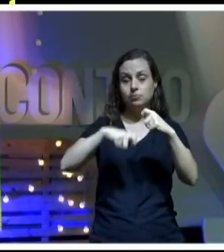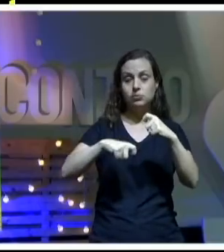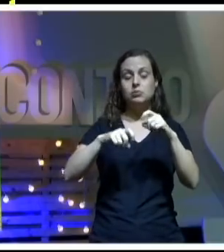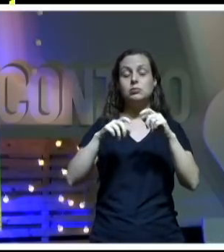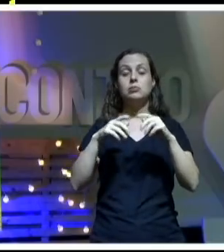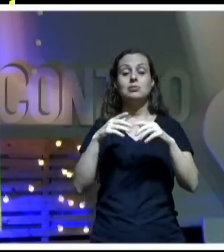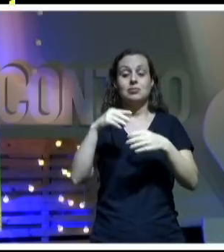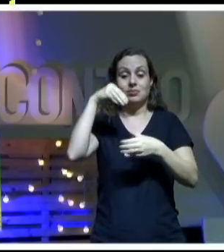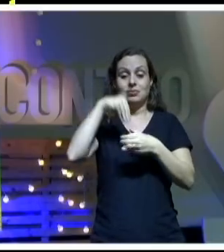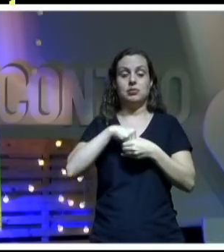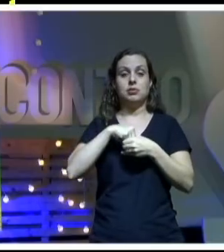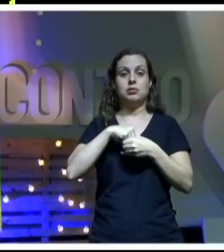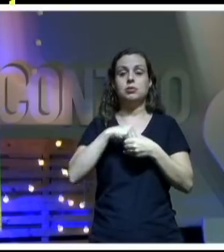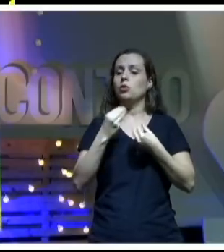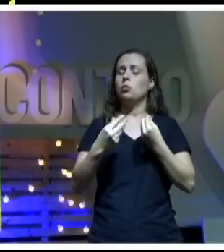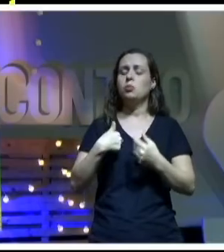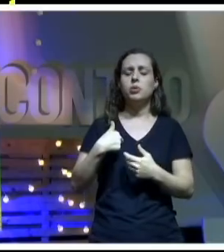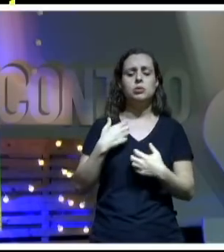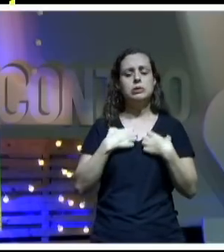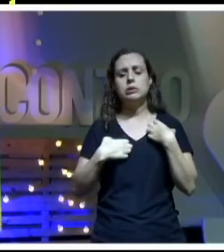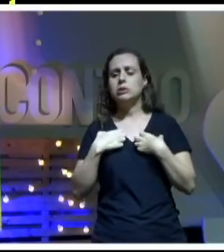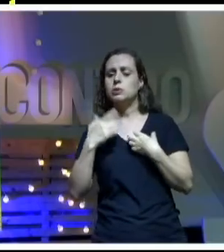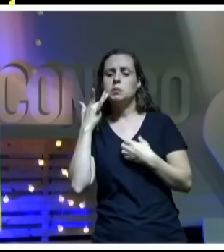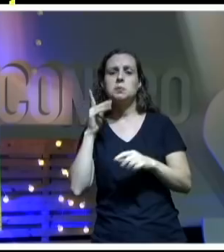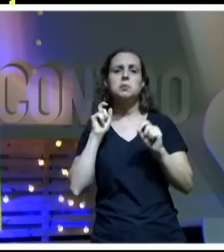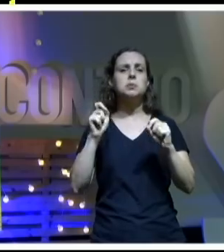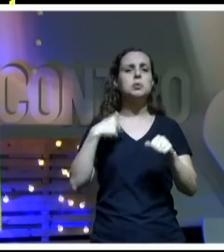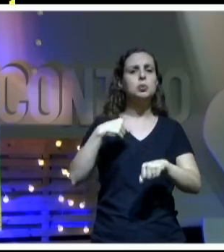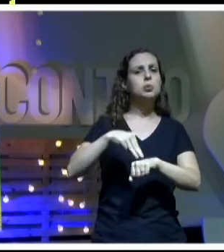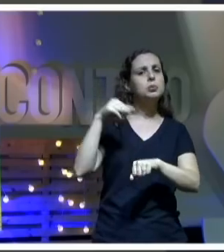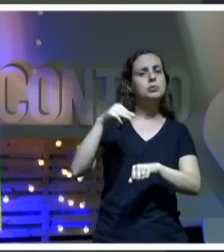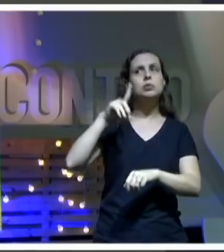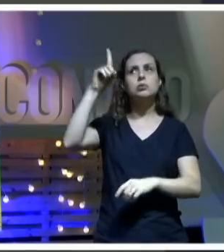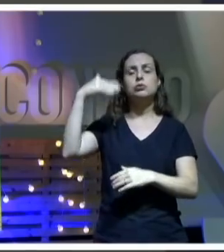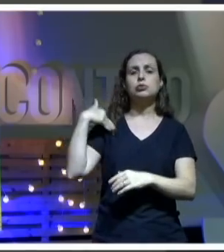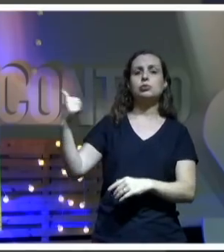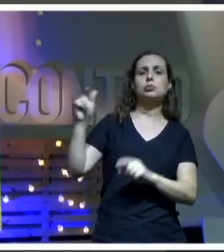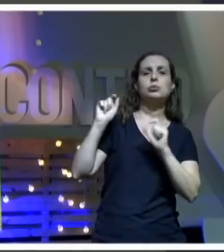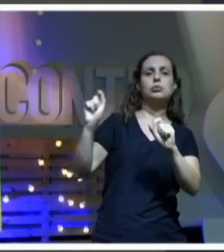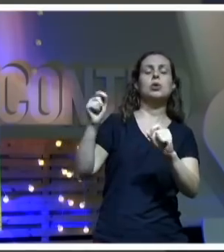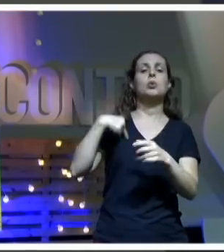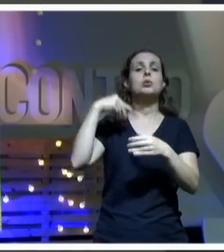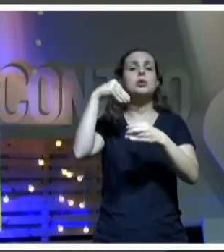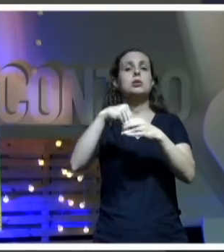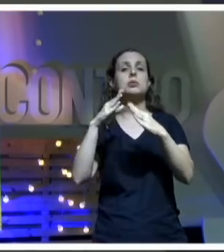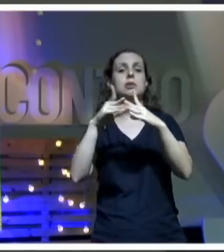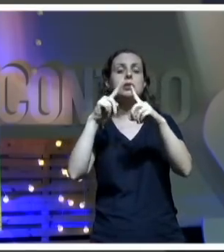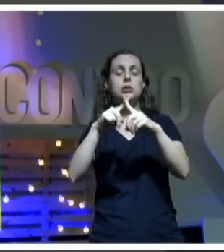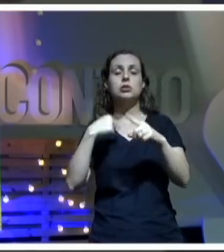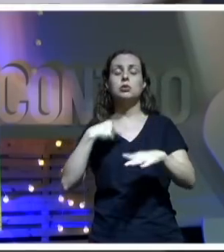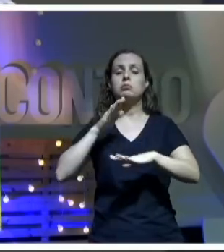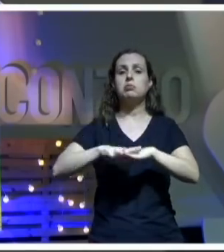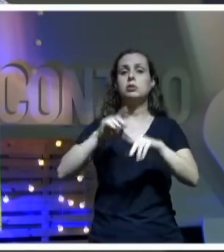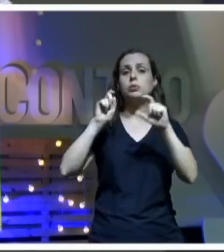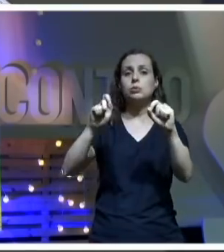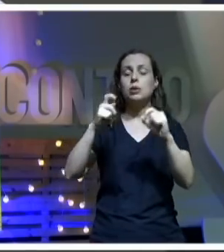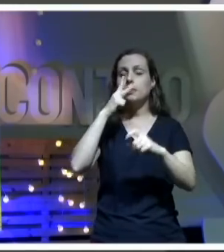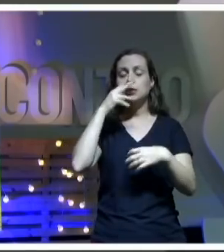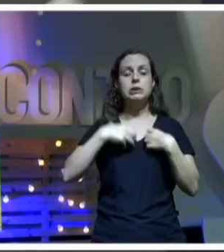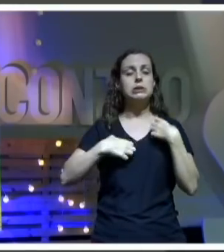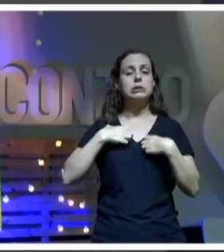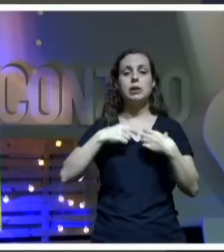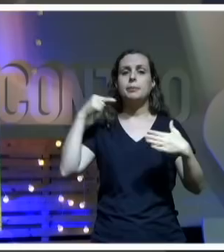sabem o que é mais a sua vocação as pressões profissionalizantes da igreja em querer suas mãos ao invés do seu coração